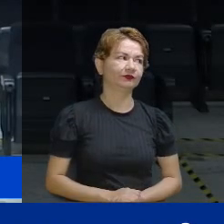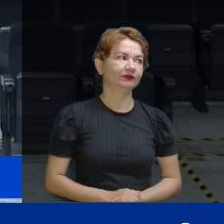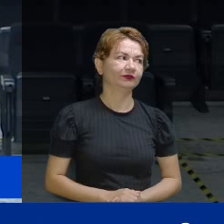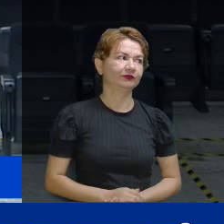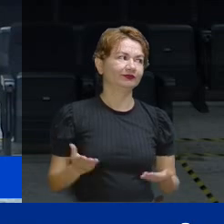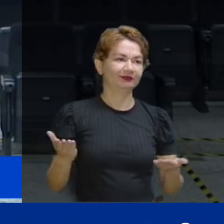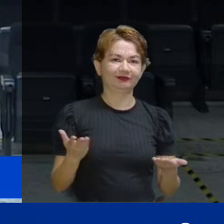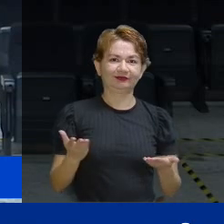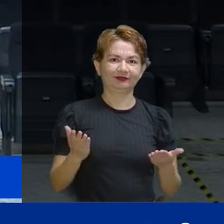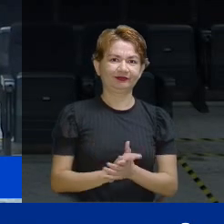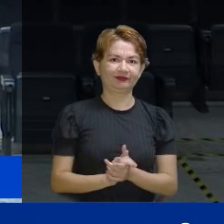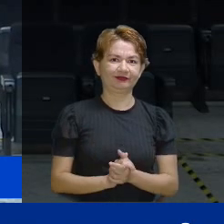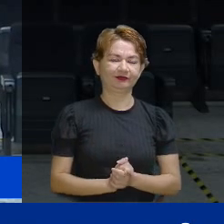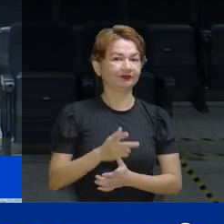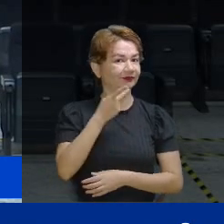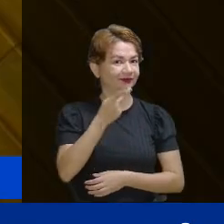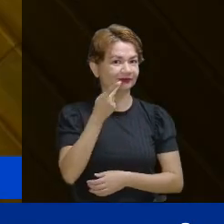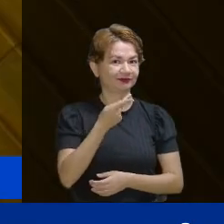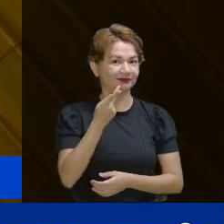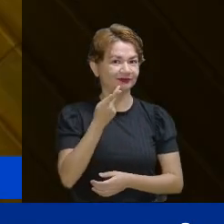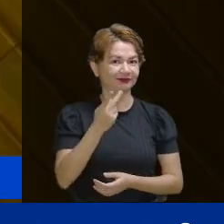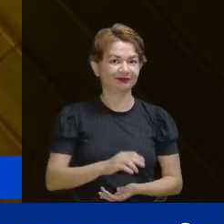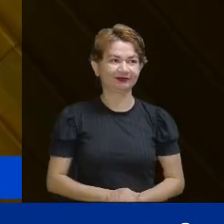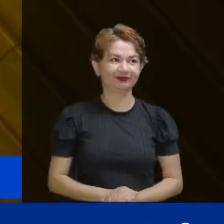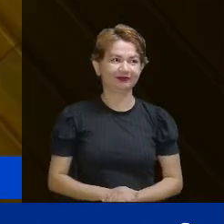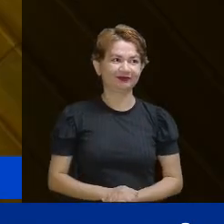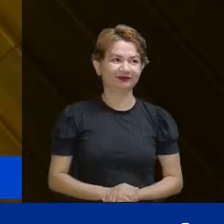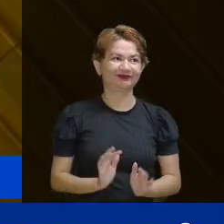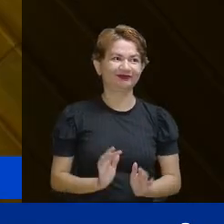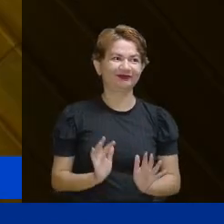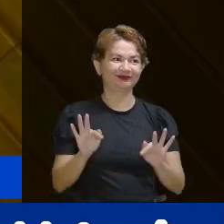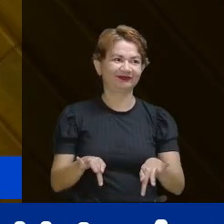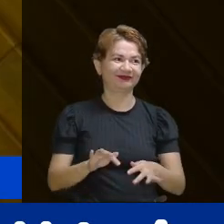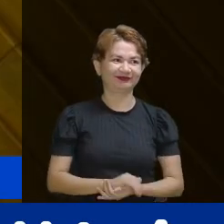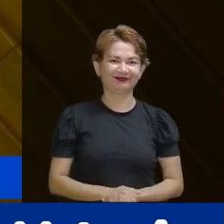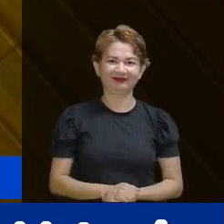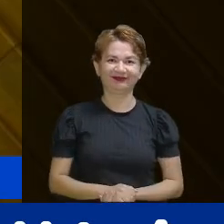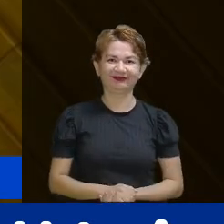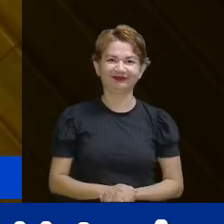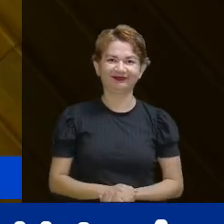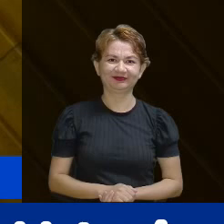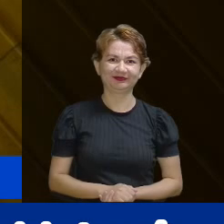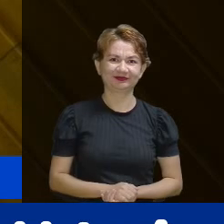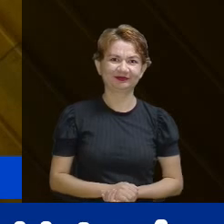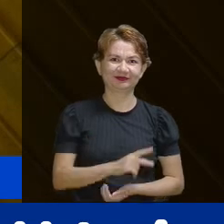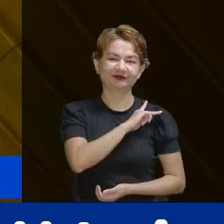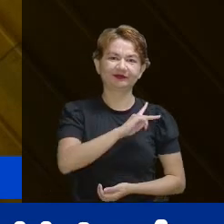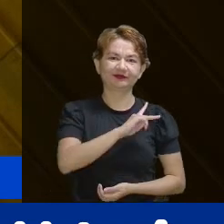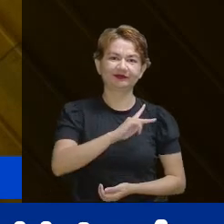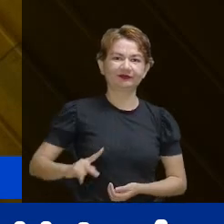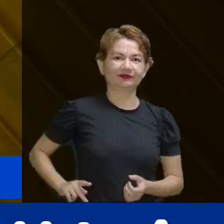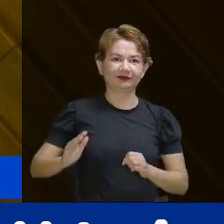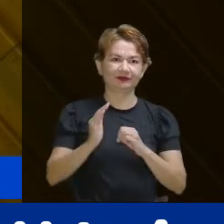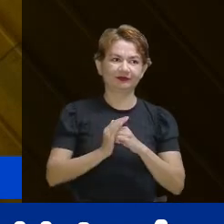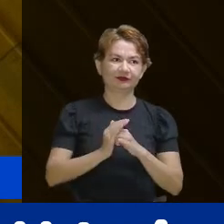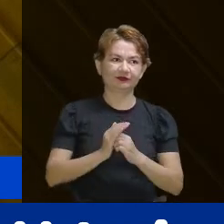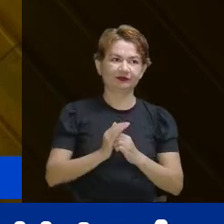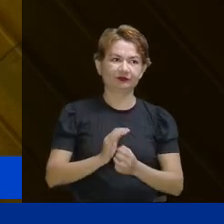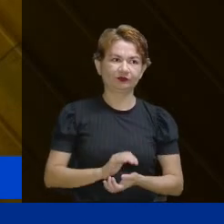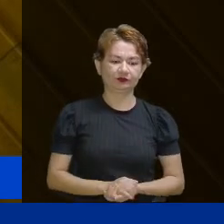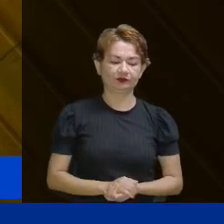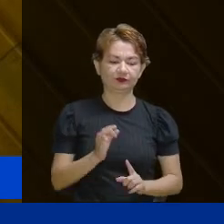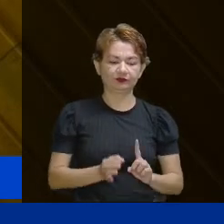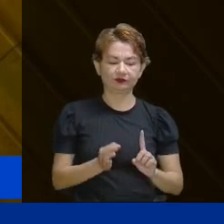Neste momento, para fazer uso da palavra e, em seguida, o encerramento, o excelentíssimo presidente do Tribunal Regional Eleitoral do